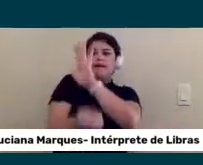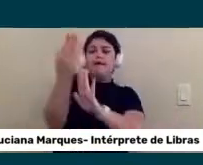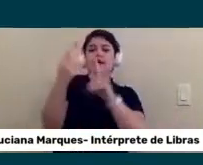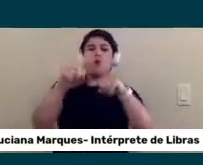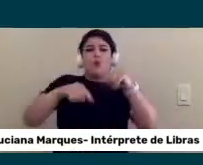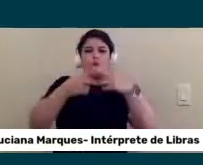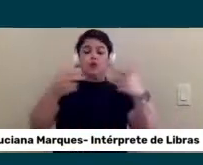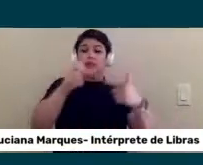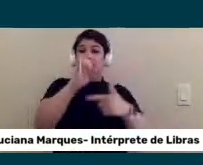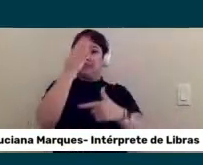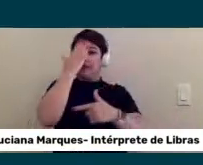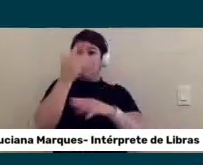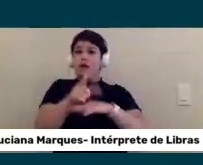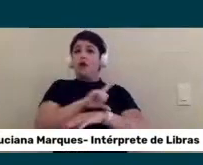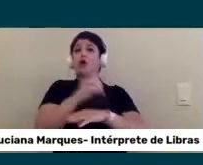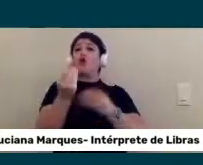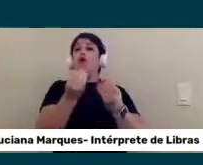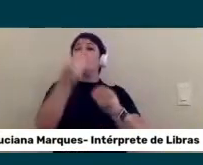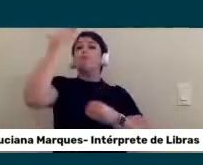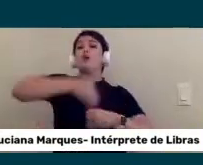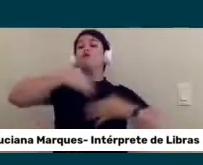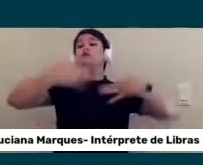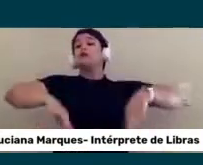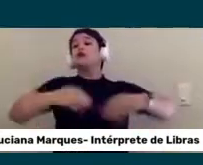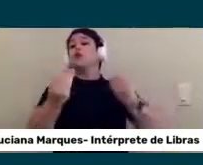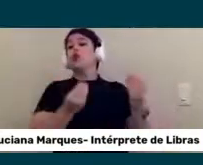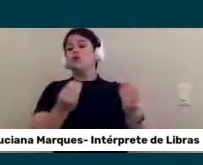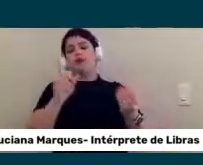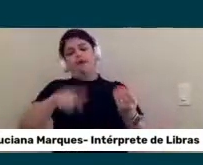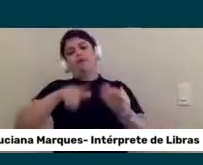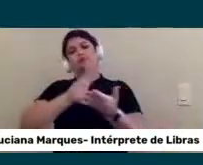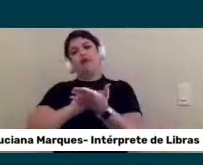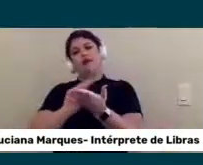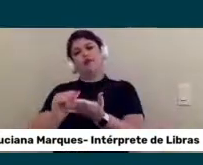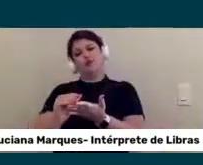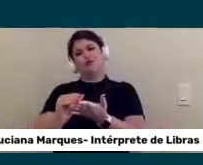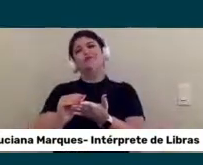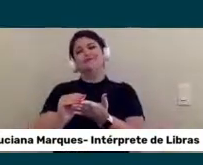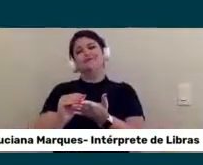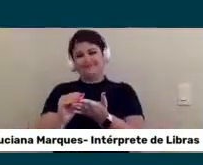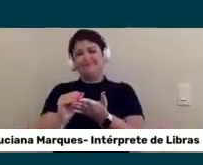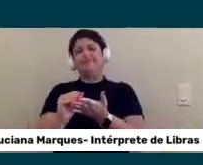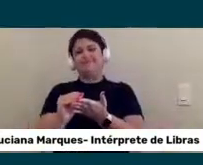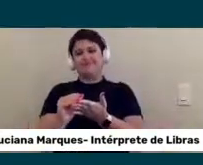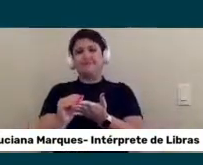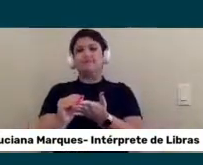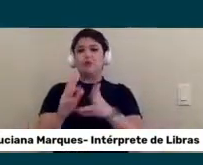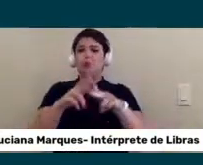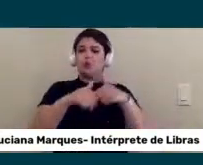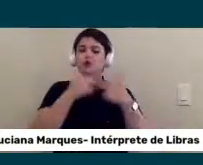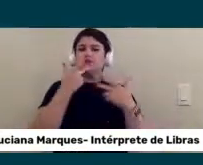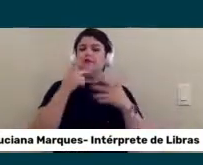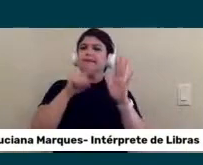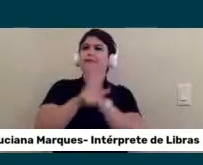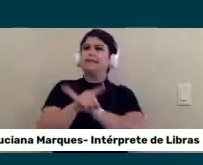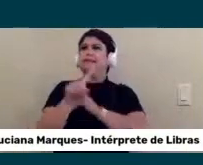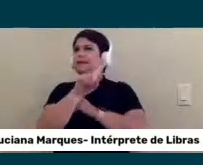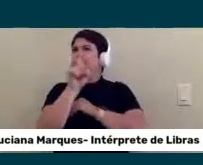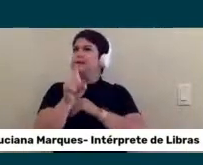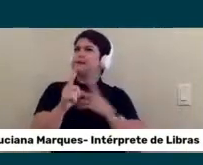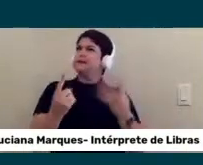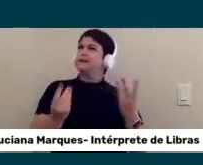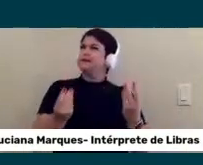sabia, como que você prova que ela está certa? Com dados. Exatamente. Né? E aí, já trazendo um ponto polêmico, né? Aí é um pouco polêmico